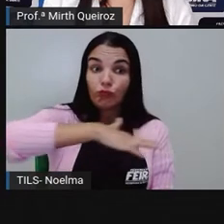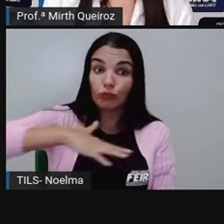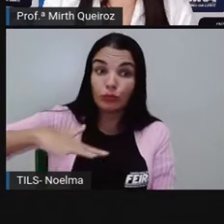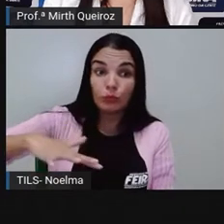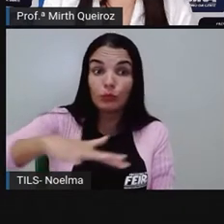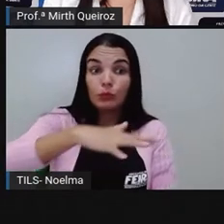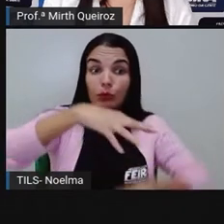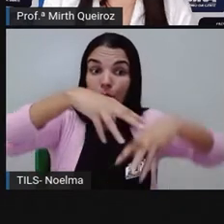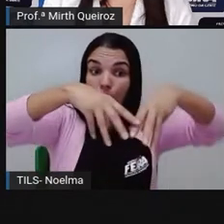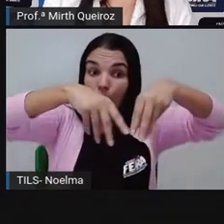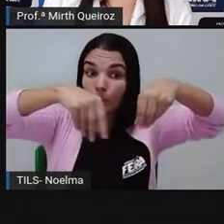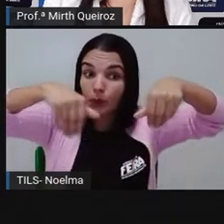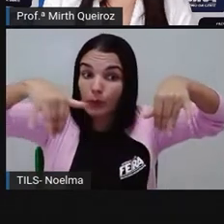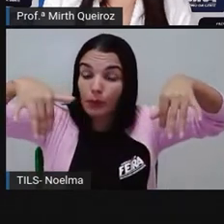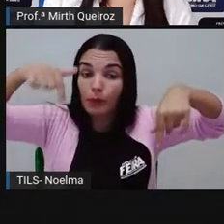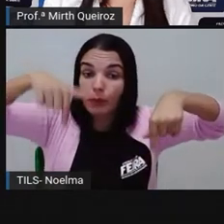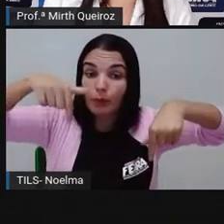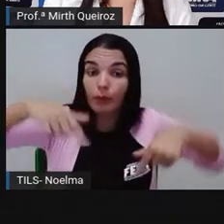território entre